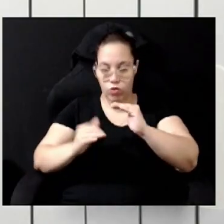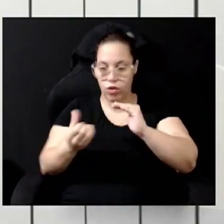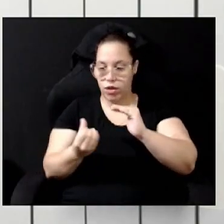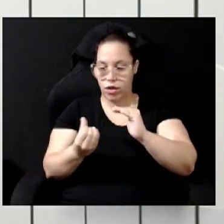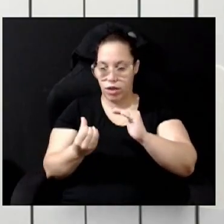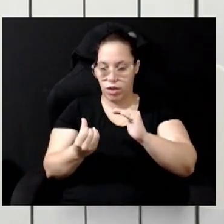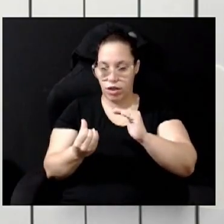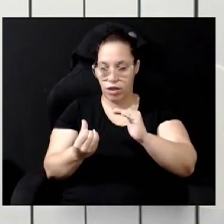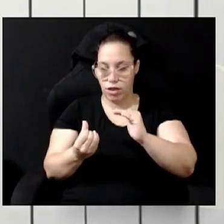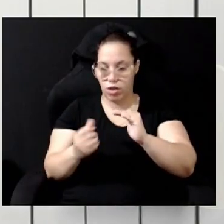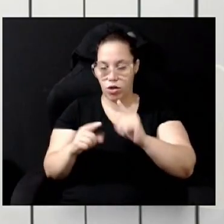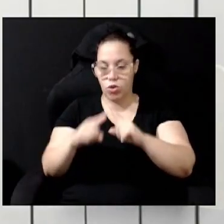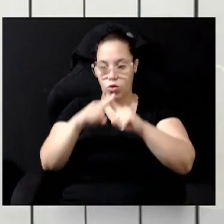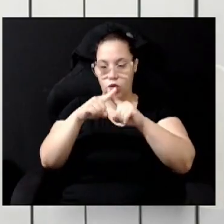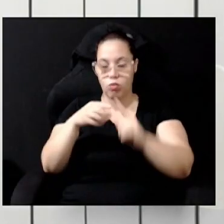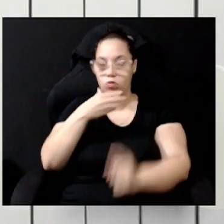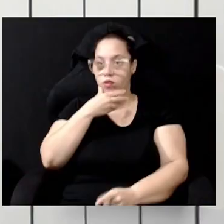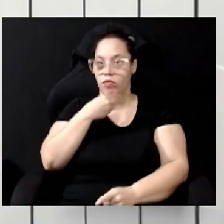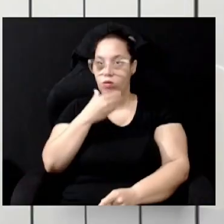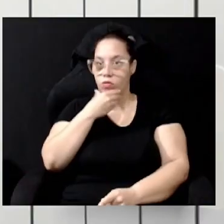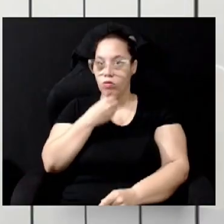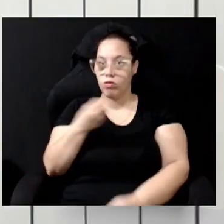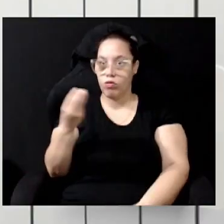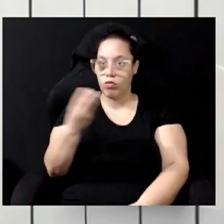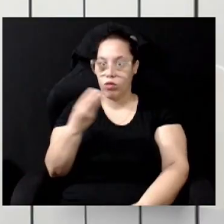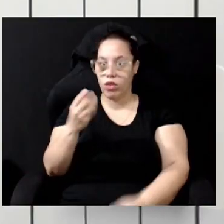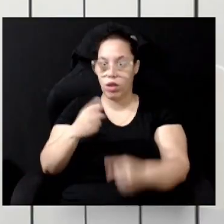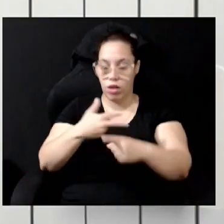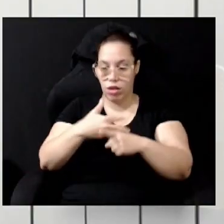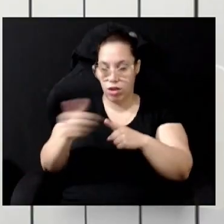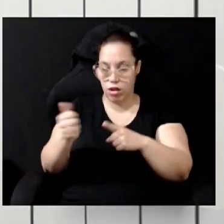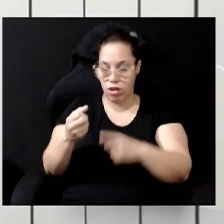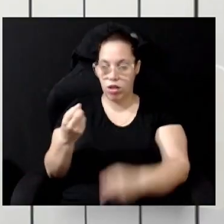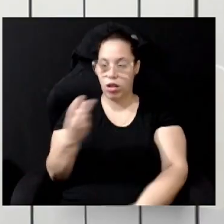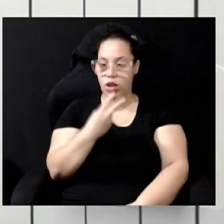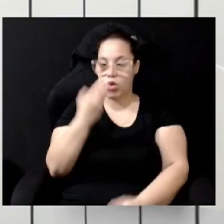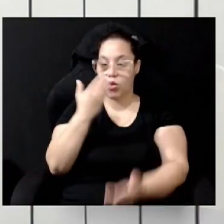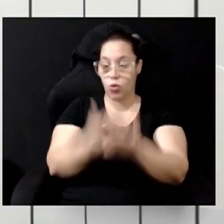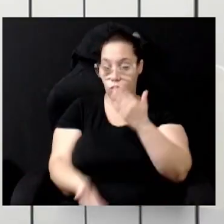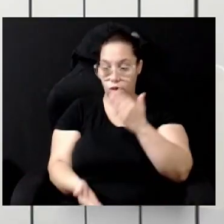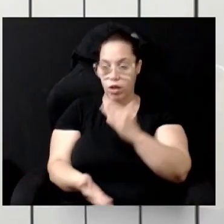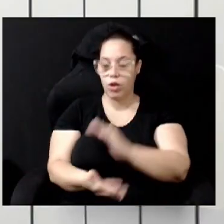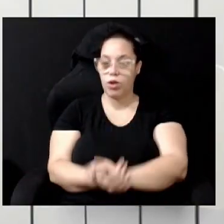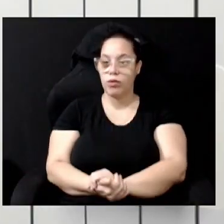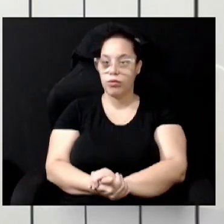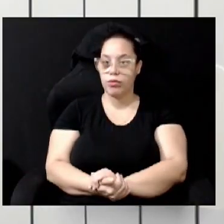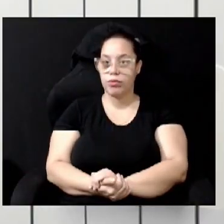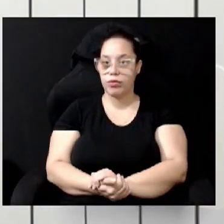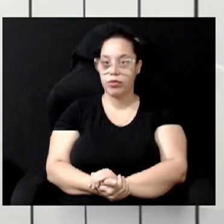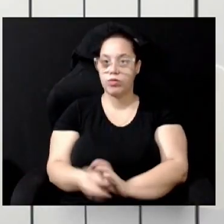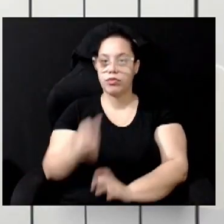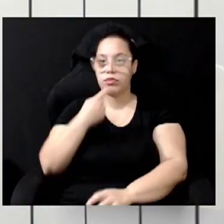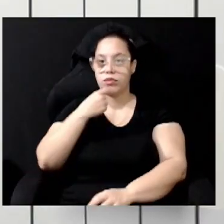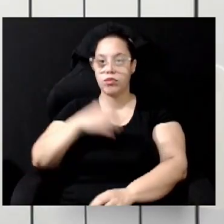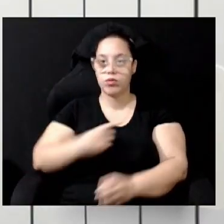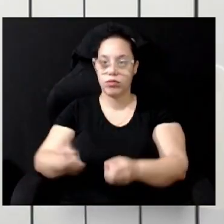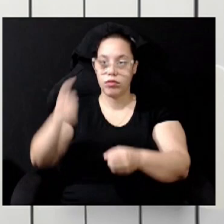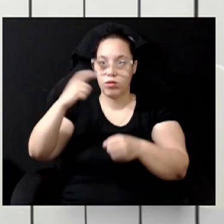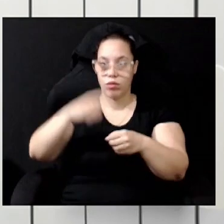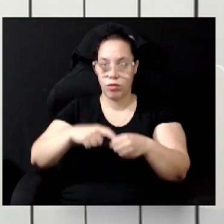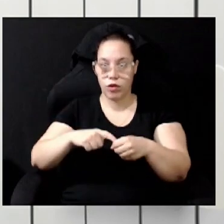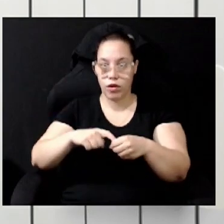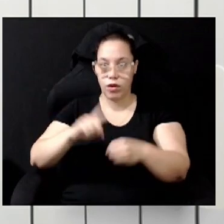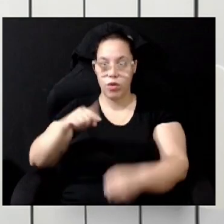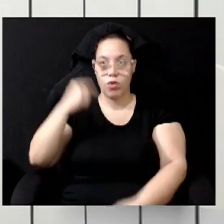Superliga Masculina. São 3 vitórias e 2 derrotas. Os campineiros voltam à quadra no próximo